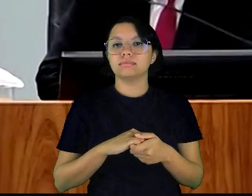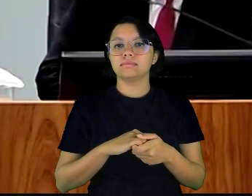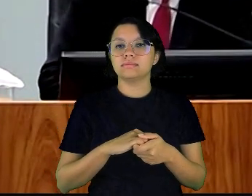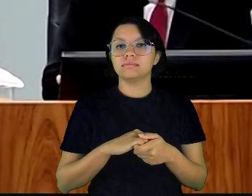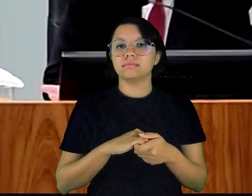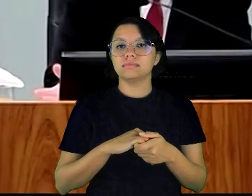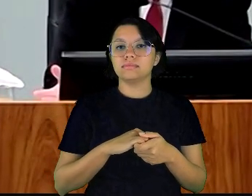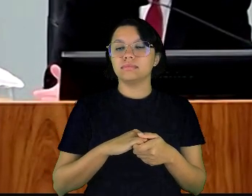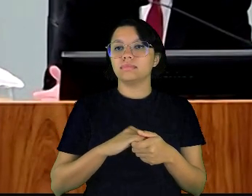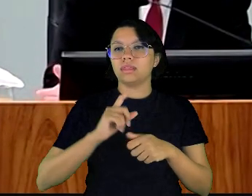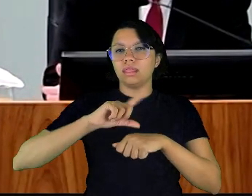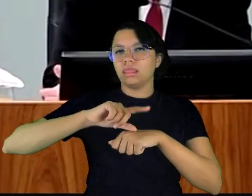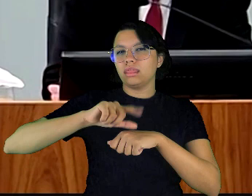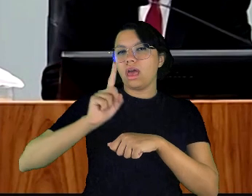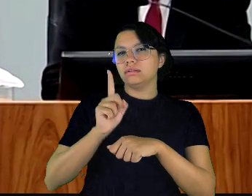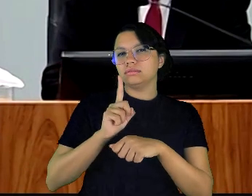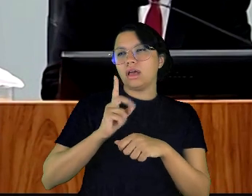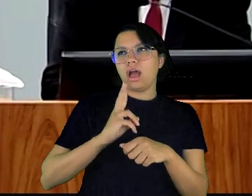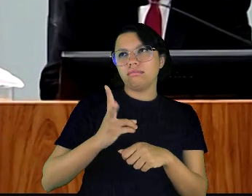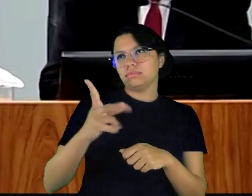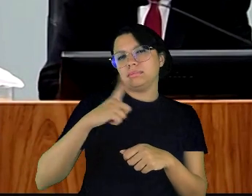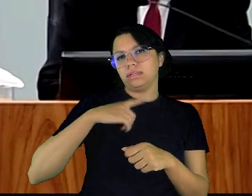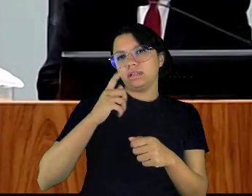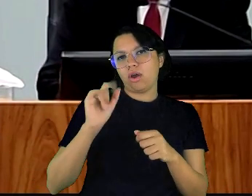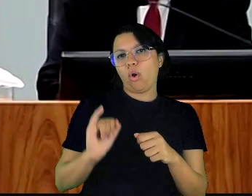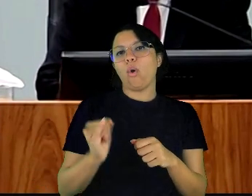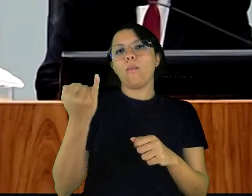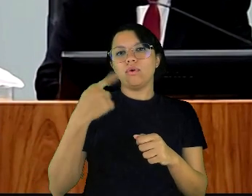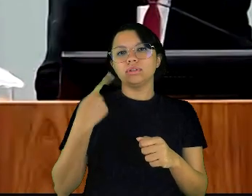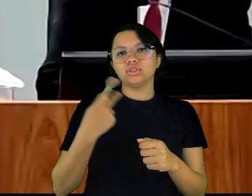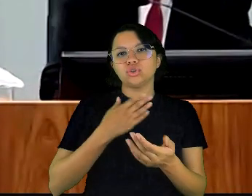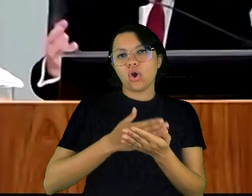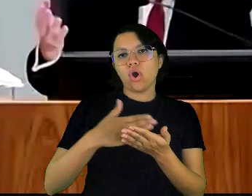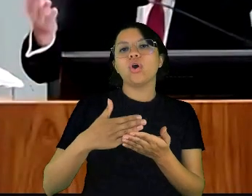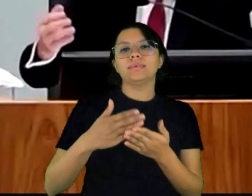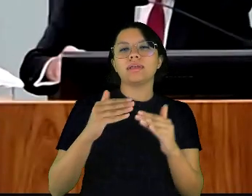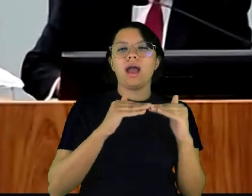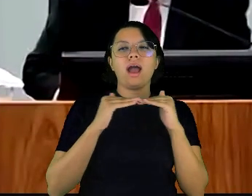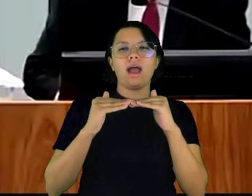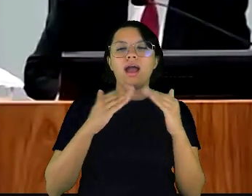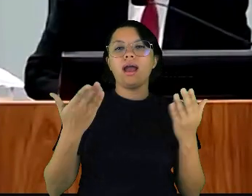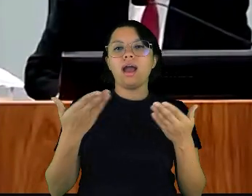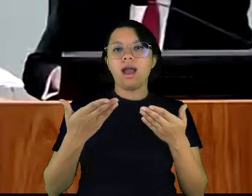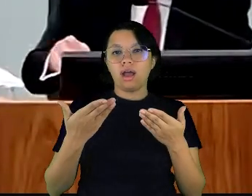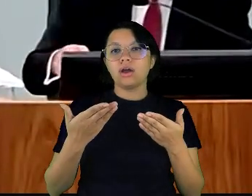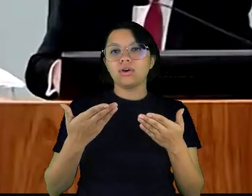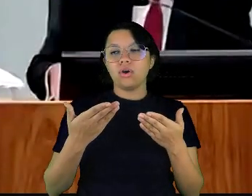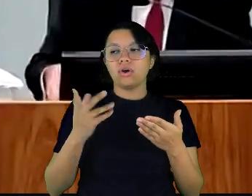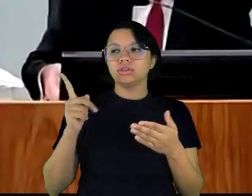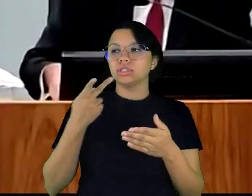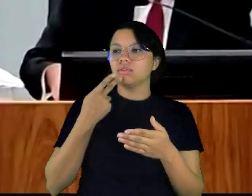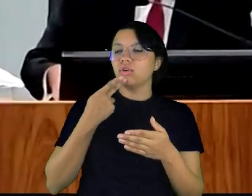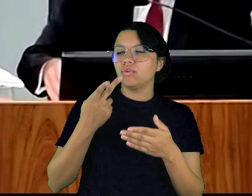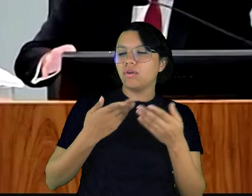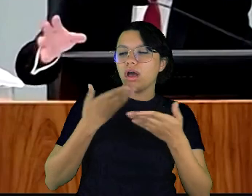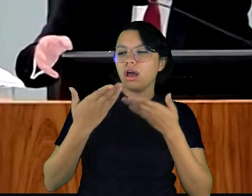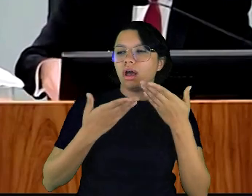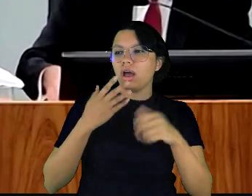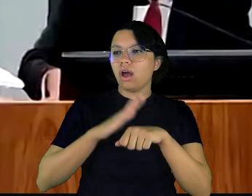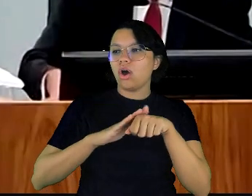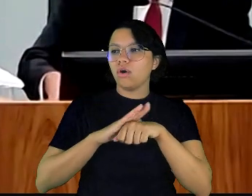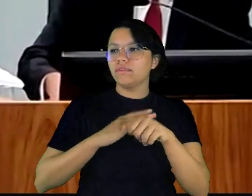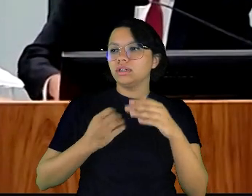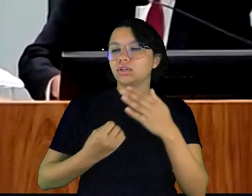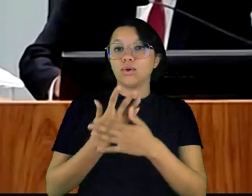não tardio, mas sempre há oportunidade da gente começar a alinhar isso. E agora, até a gente está conversando ali, surgiram mais uns 10